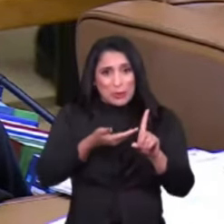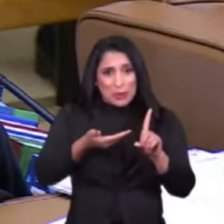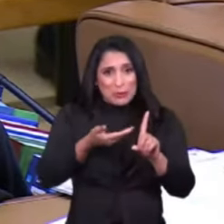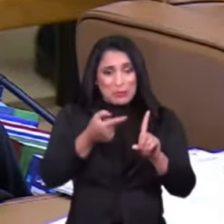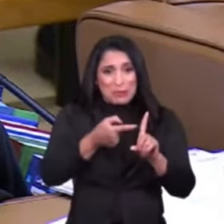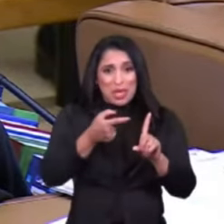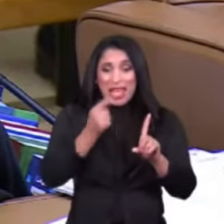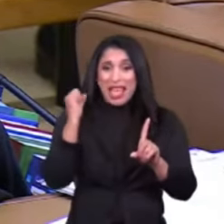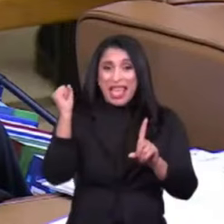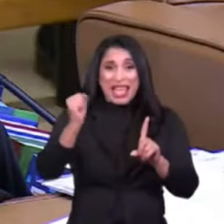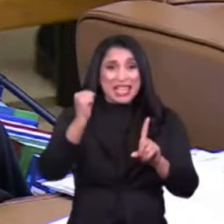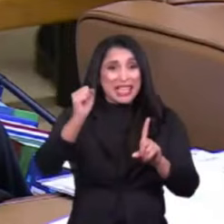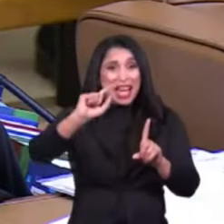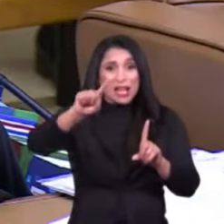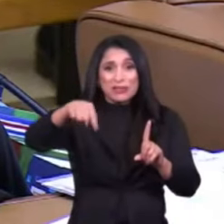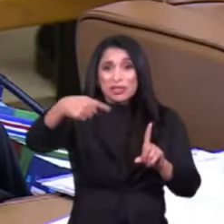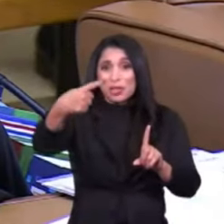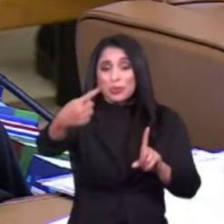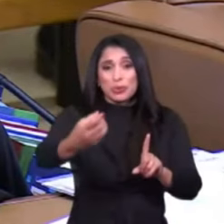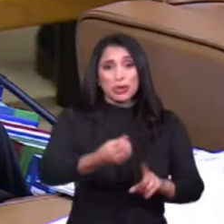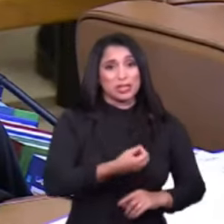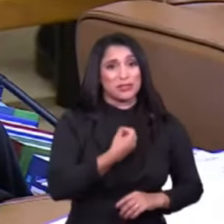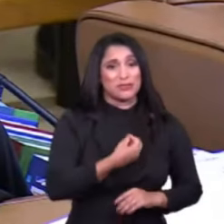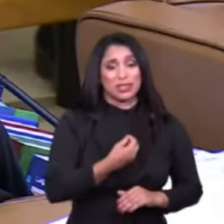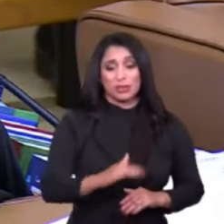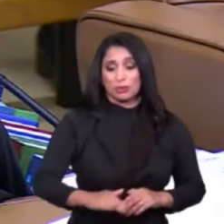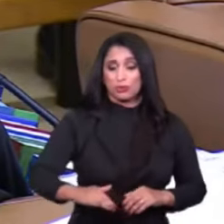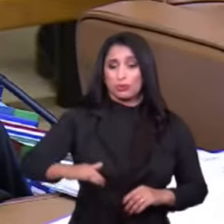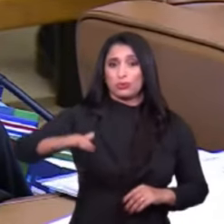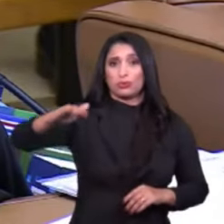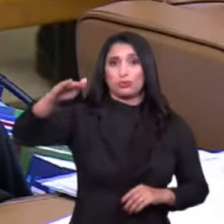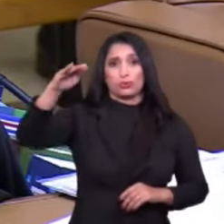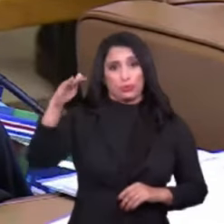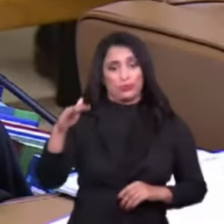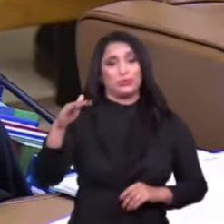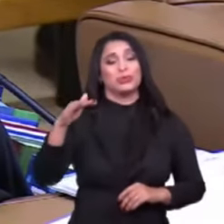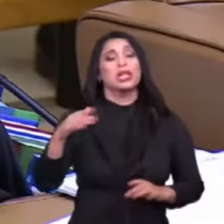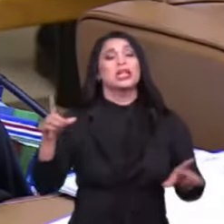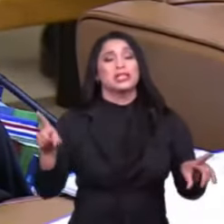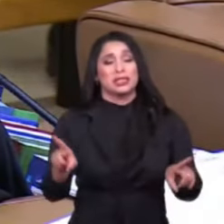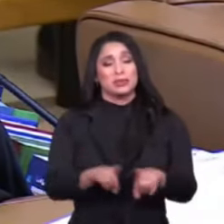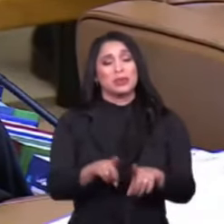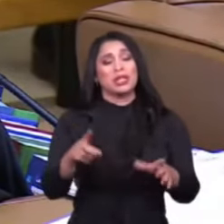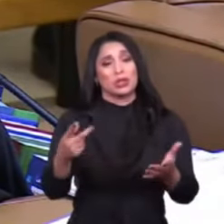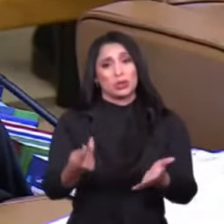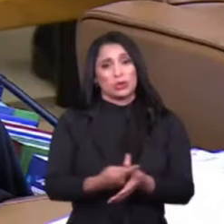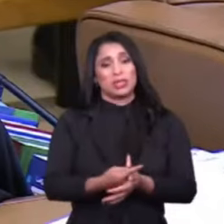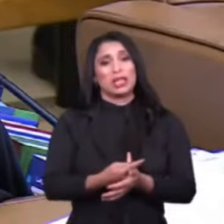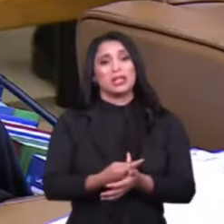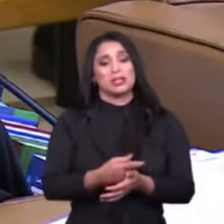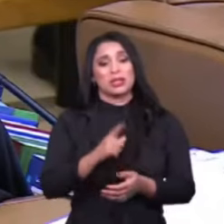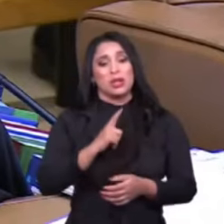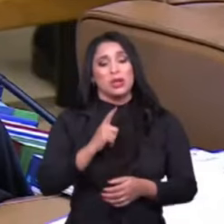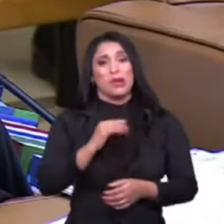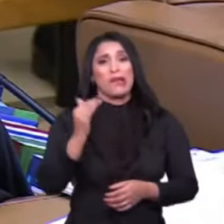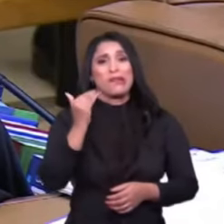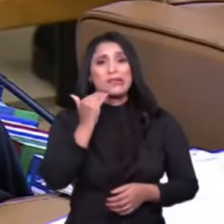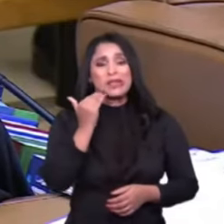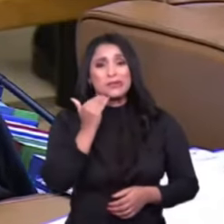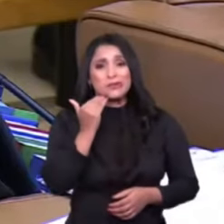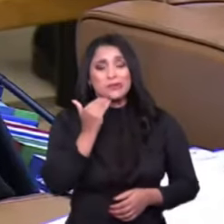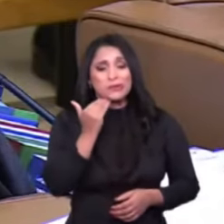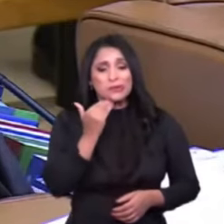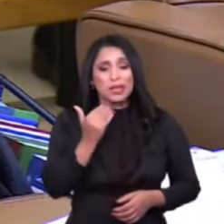que irão se perpetuar para a vida adulta. Ocorre também um predomínio de defeitos